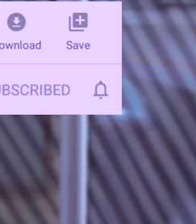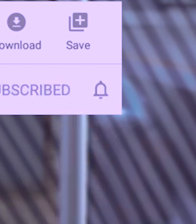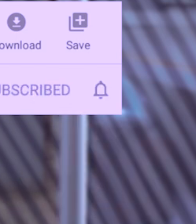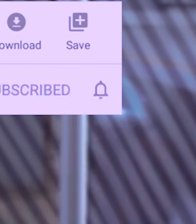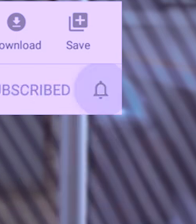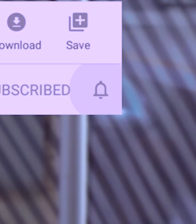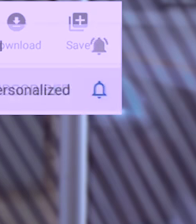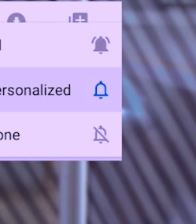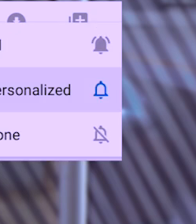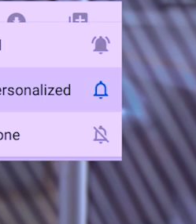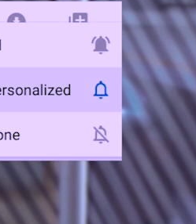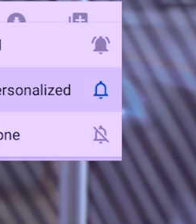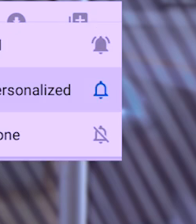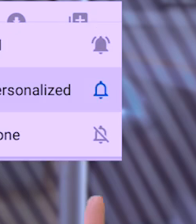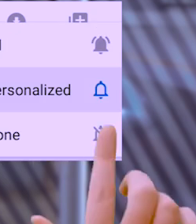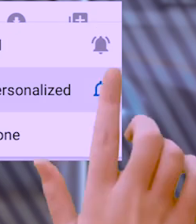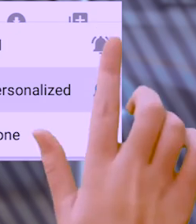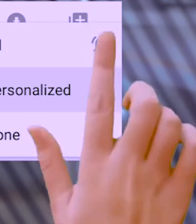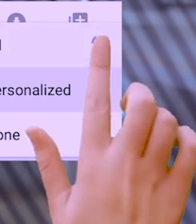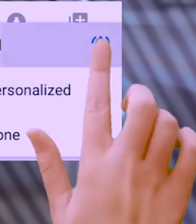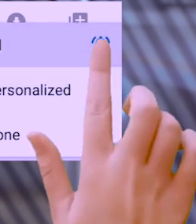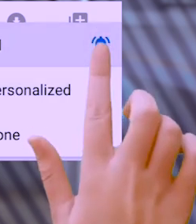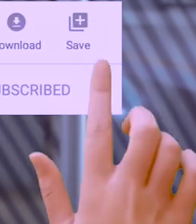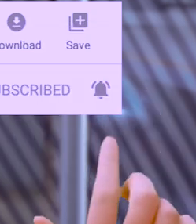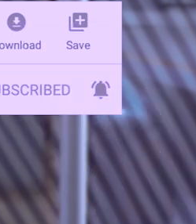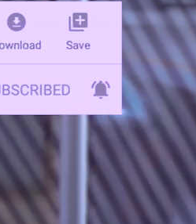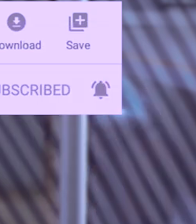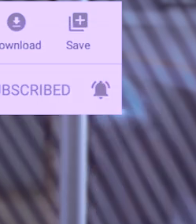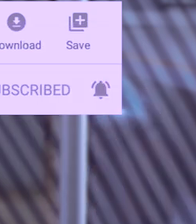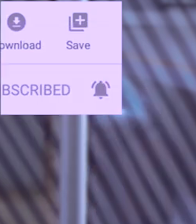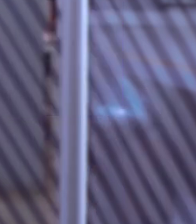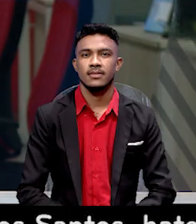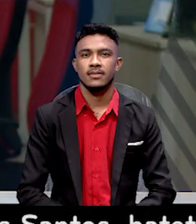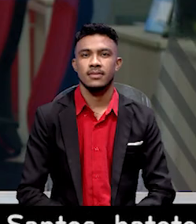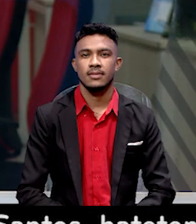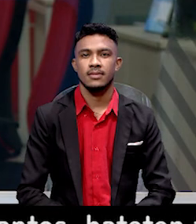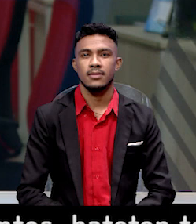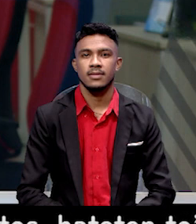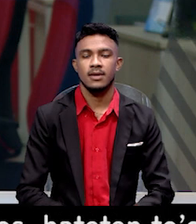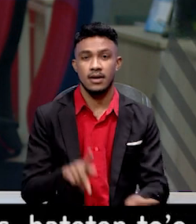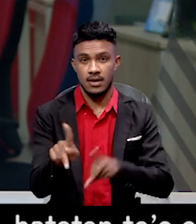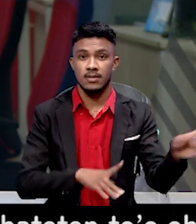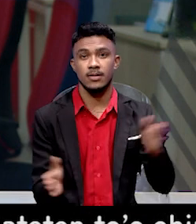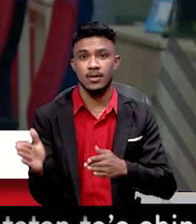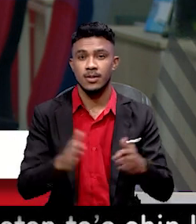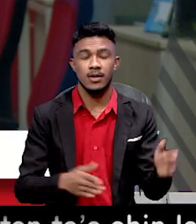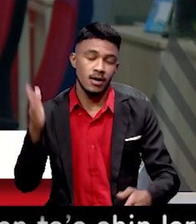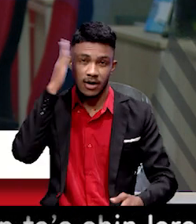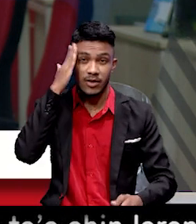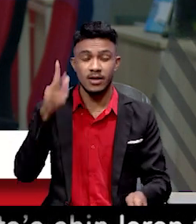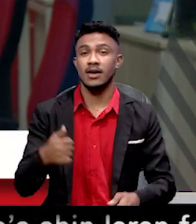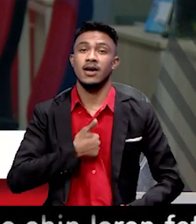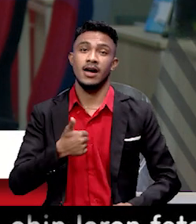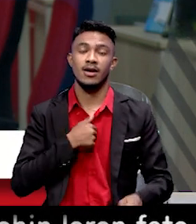no hanehan botão notificação a turne la bele la com informação fom husiami. Sociedade Civil condena acto